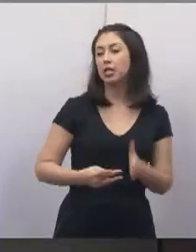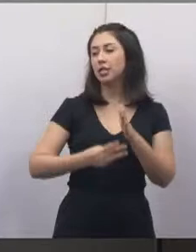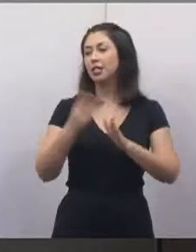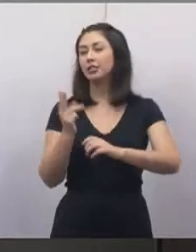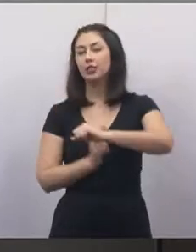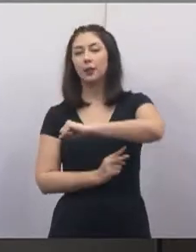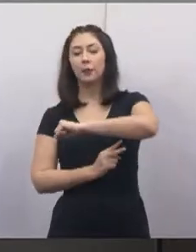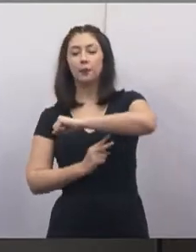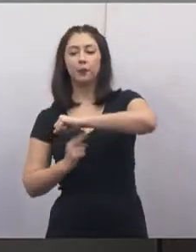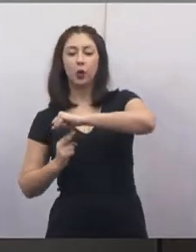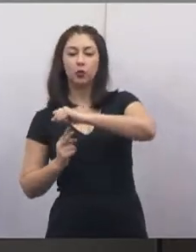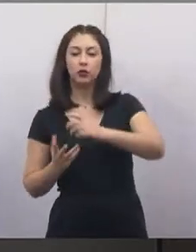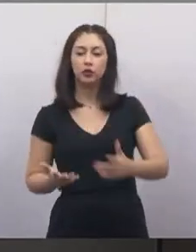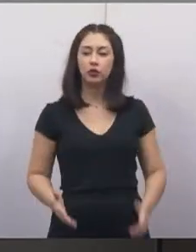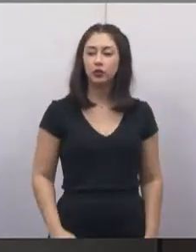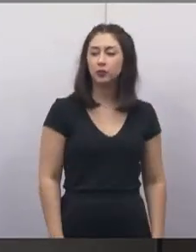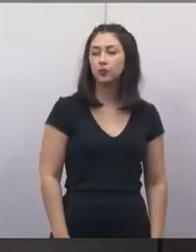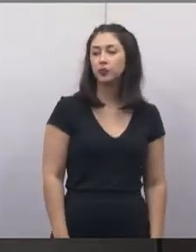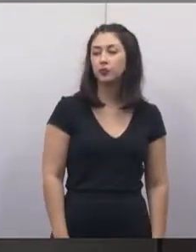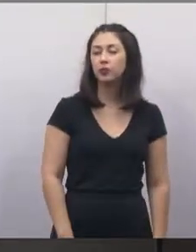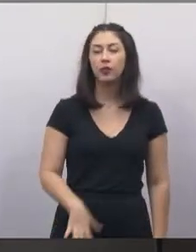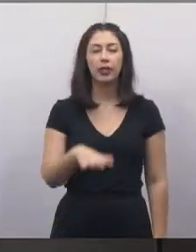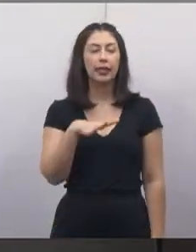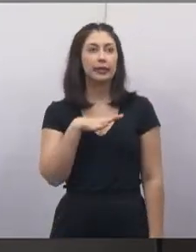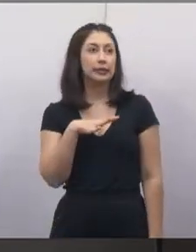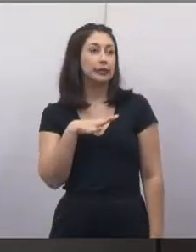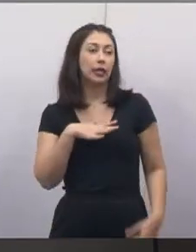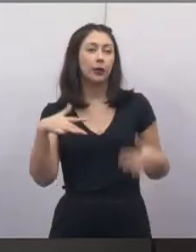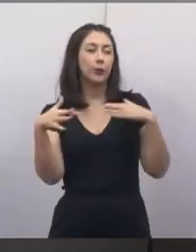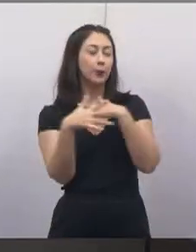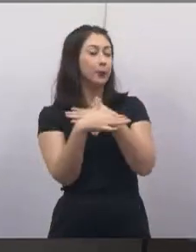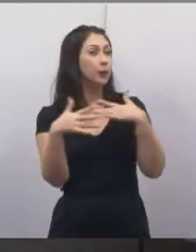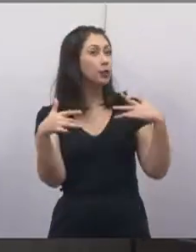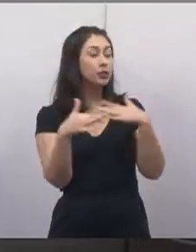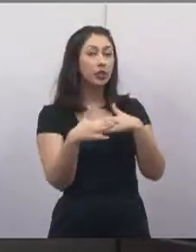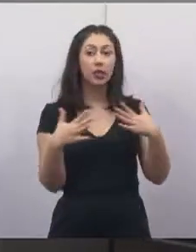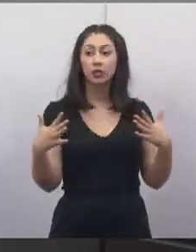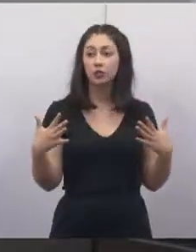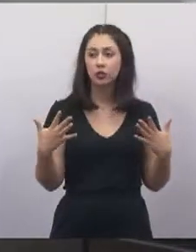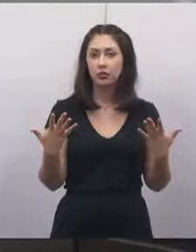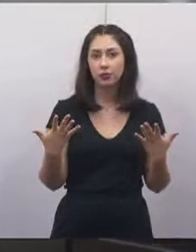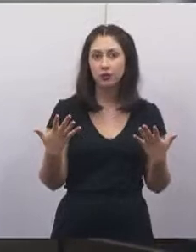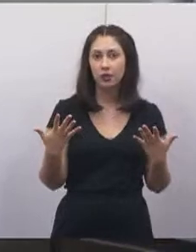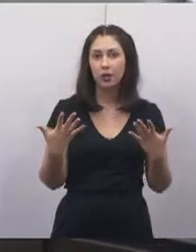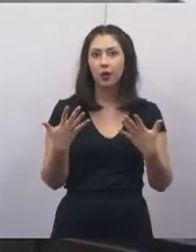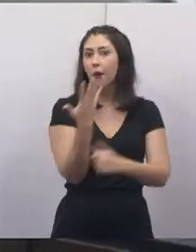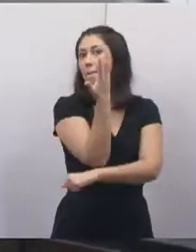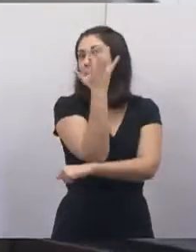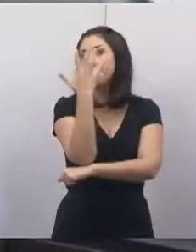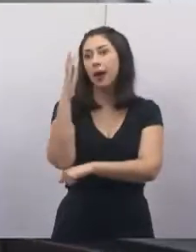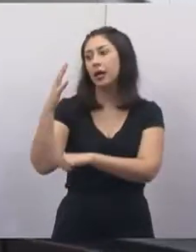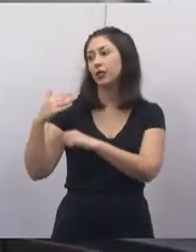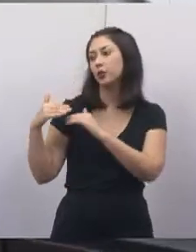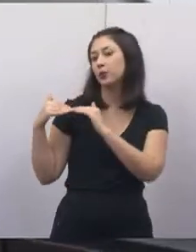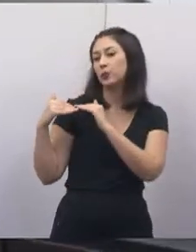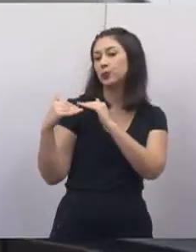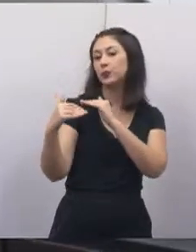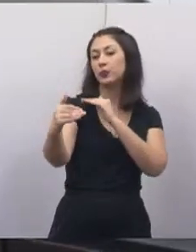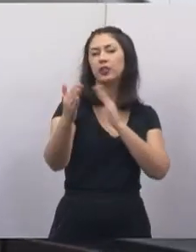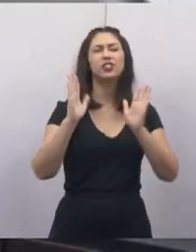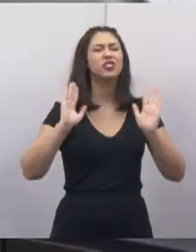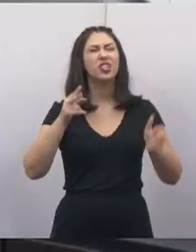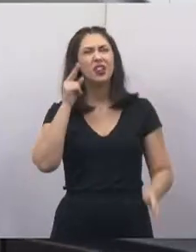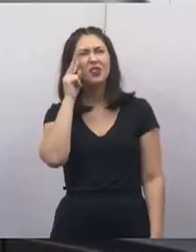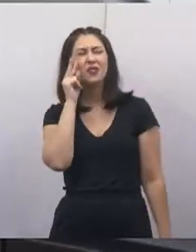ponte, de uma cidade com maior mobilidade. Parques lineares, nós mesmos aqui já